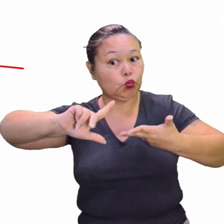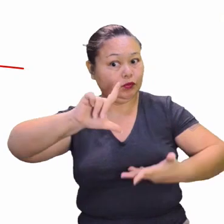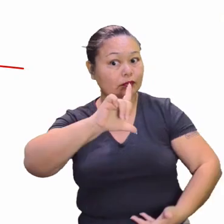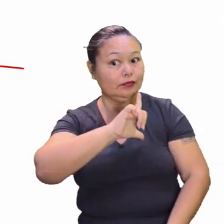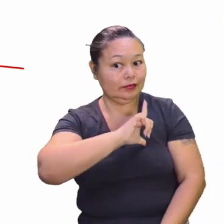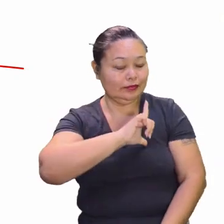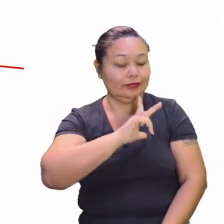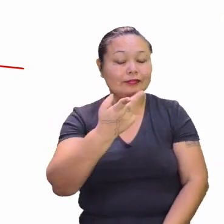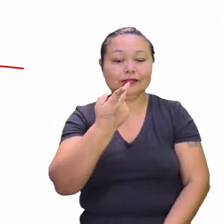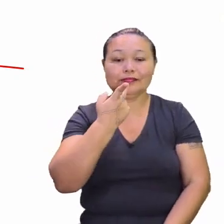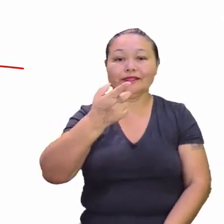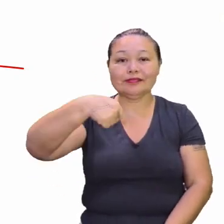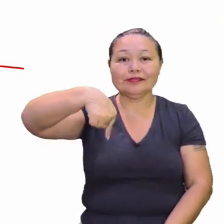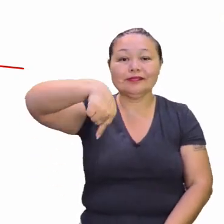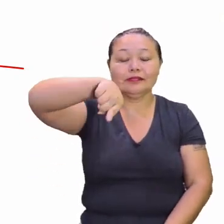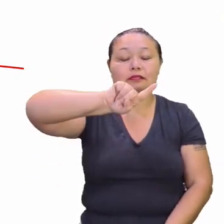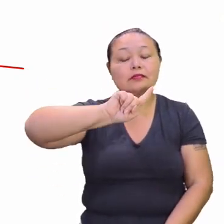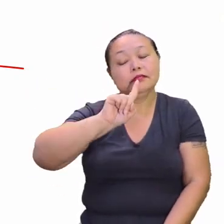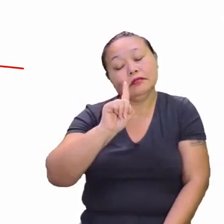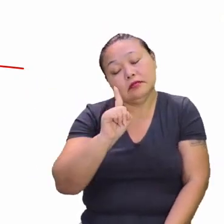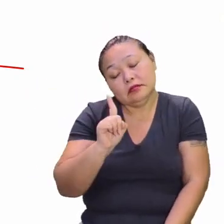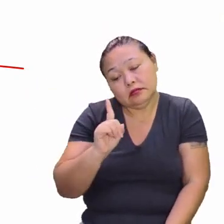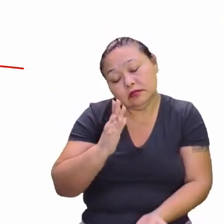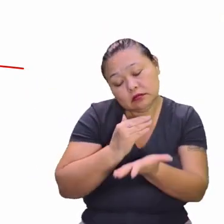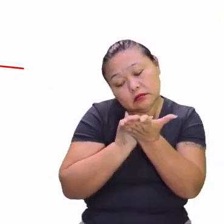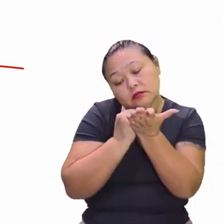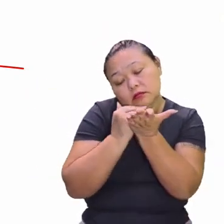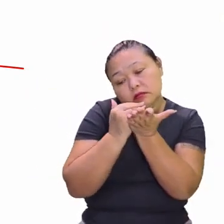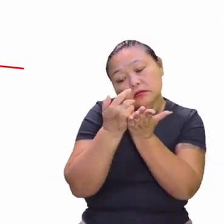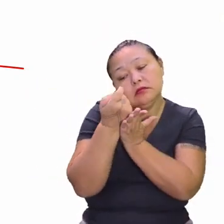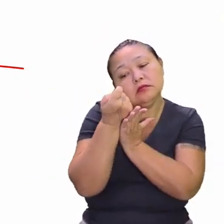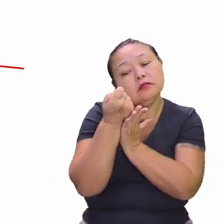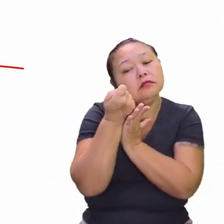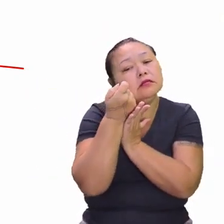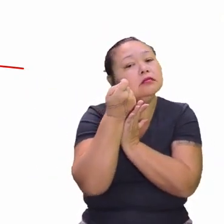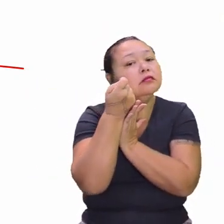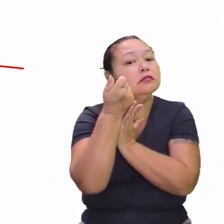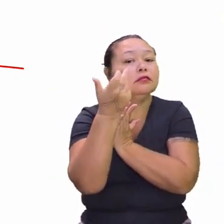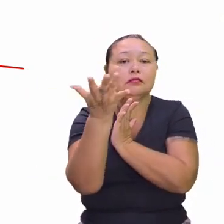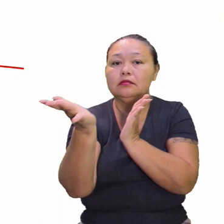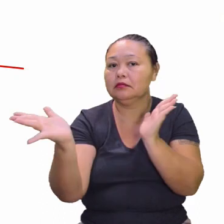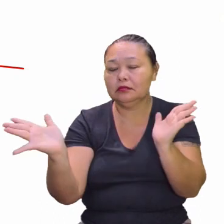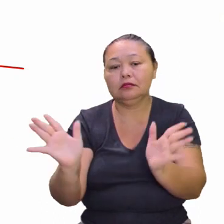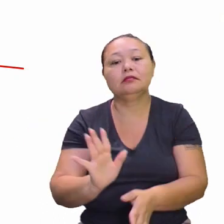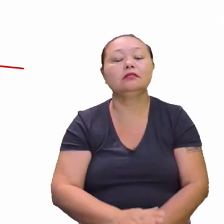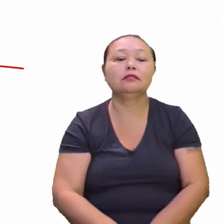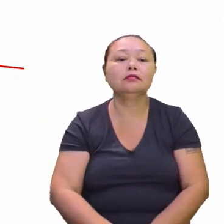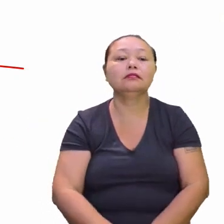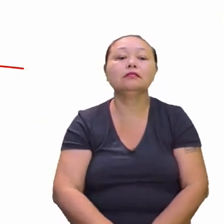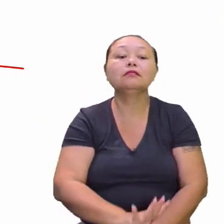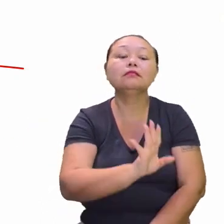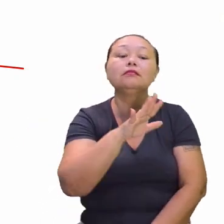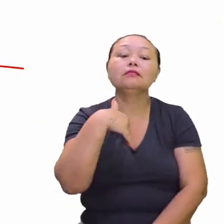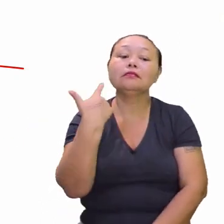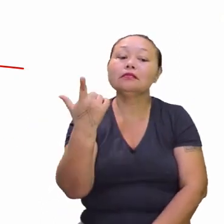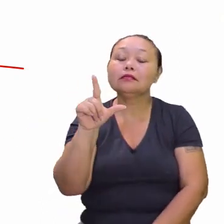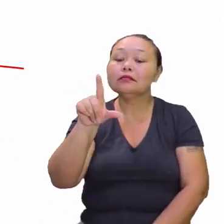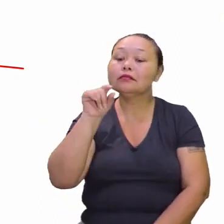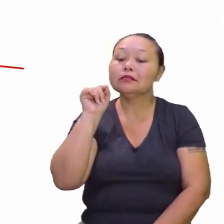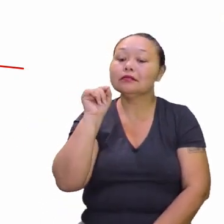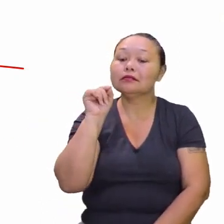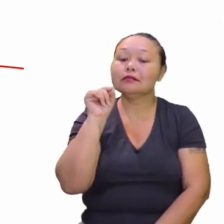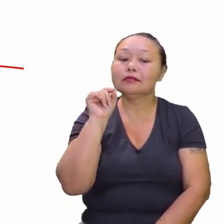diversificada. Isso, e eu falei para os nossos queridos alunos que ela ainda é tímida. Exato, ela professor. é incipiente. Muito bem. Então, só